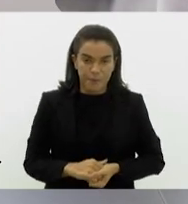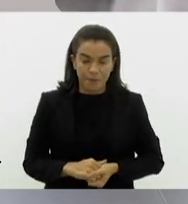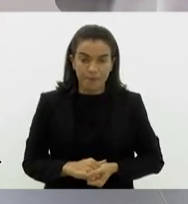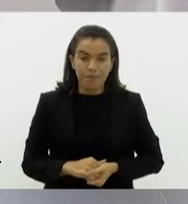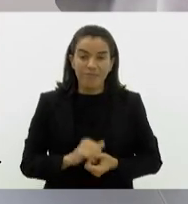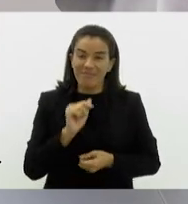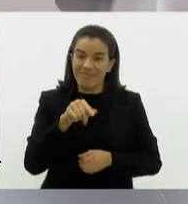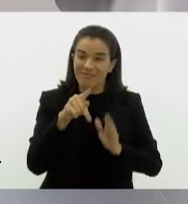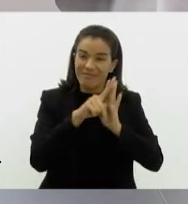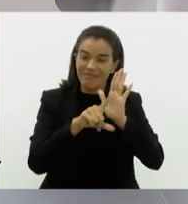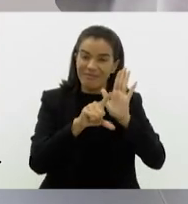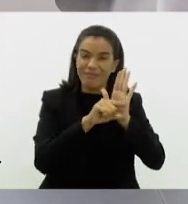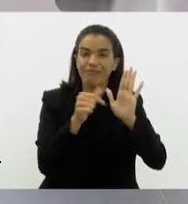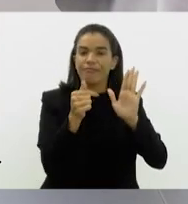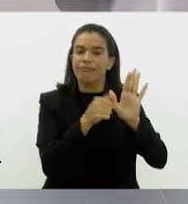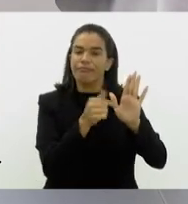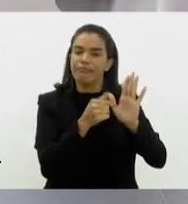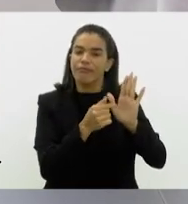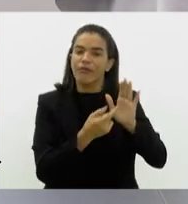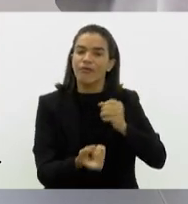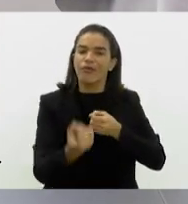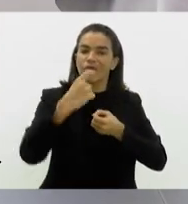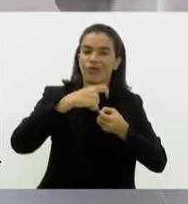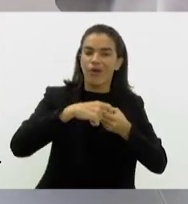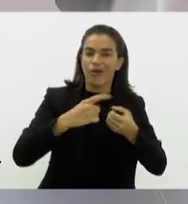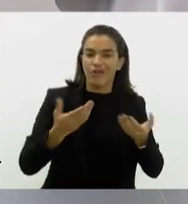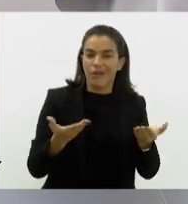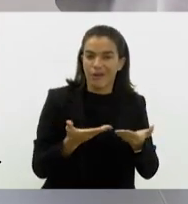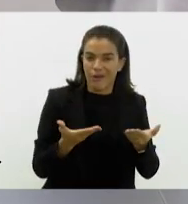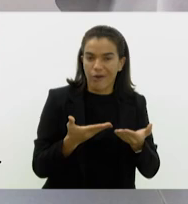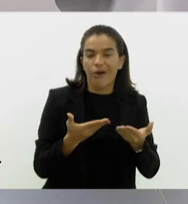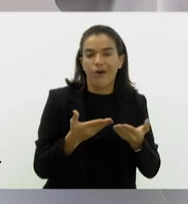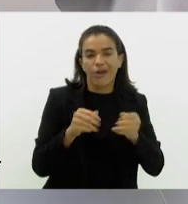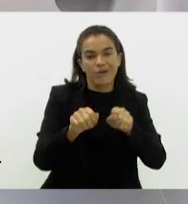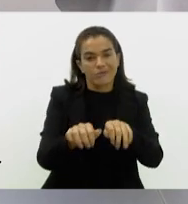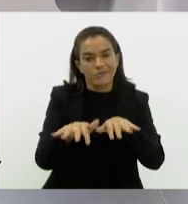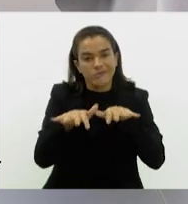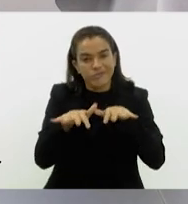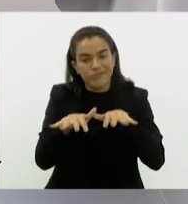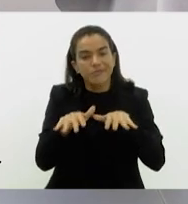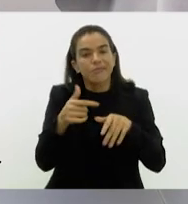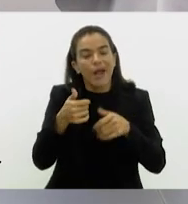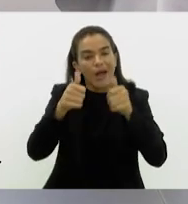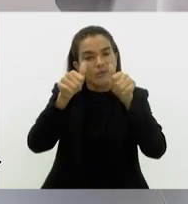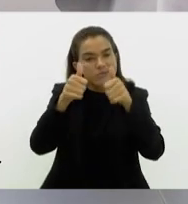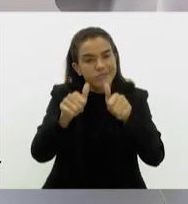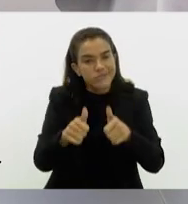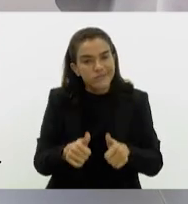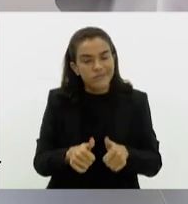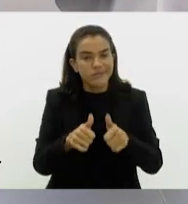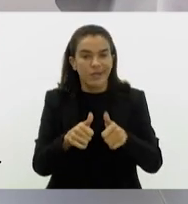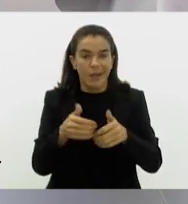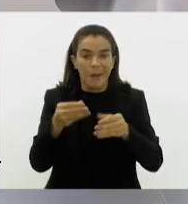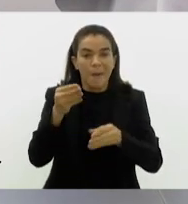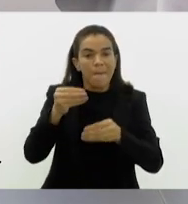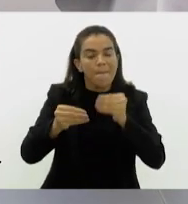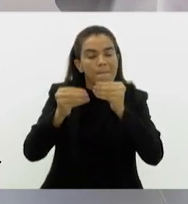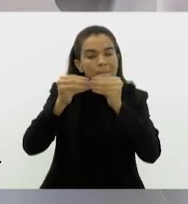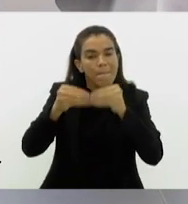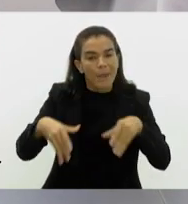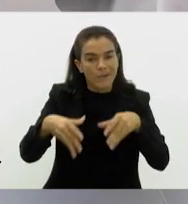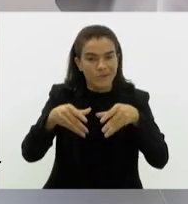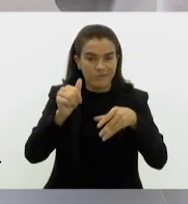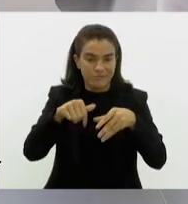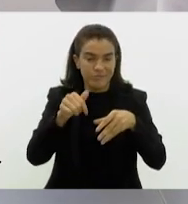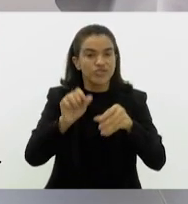Esse projeto retorna da sessão do plenário para análise de possível prejudicabilidade. Ele tinha ido